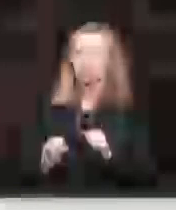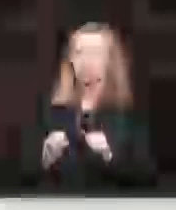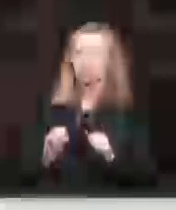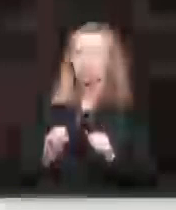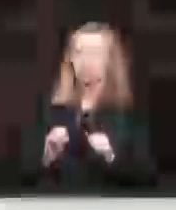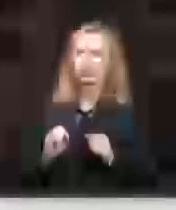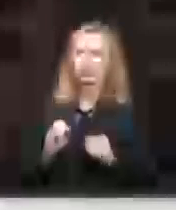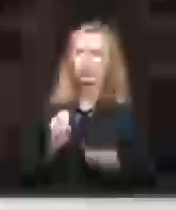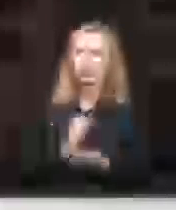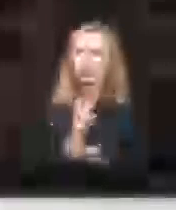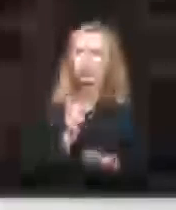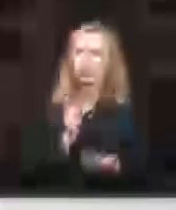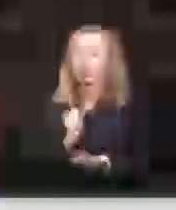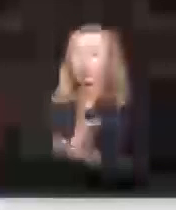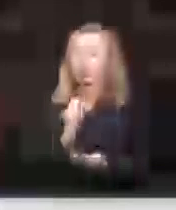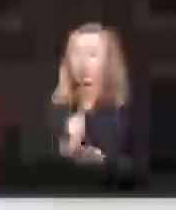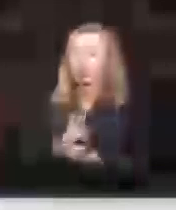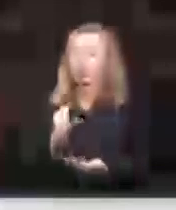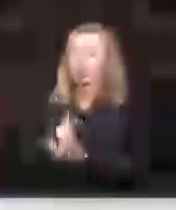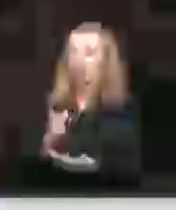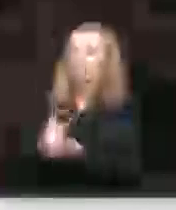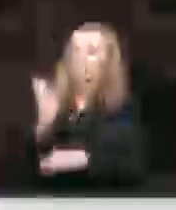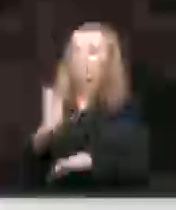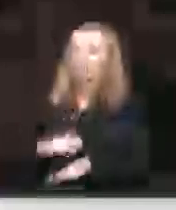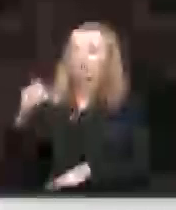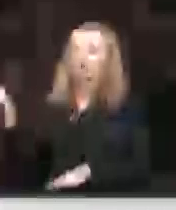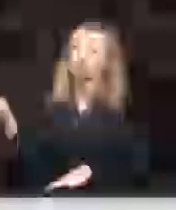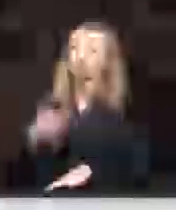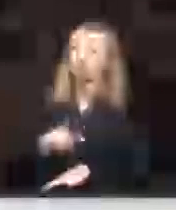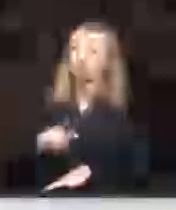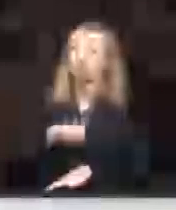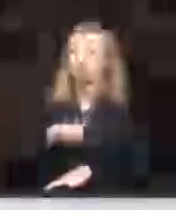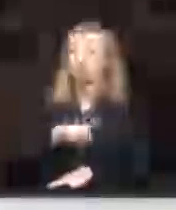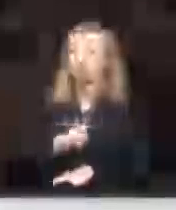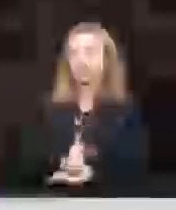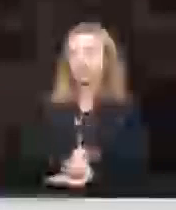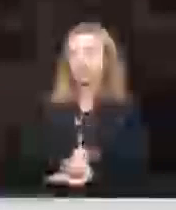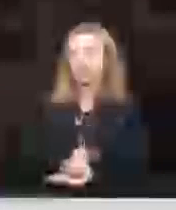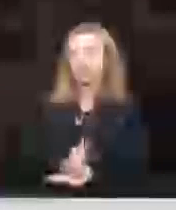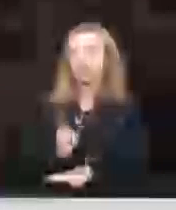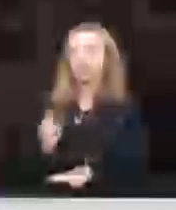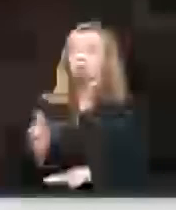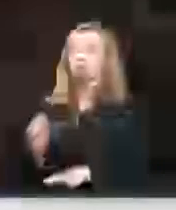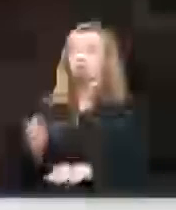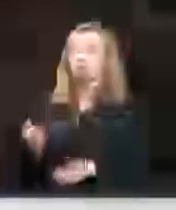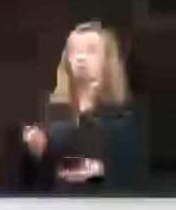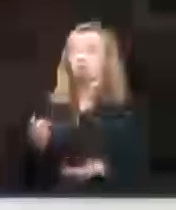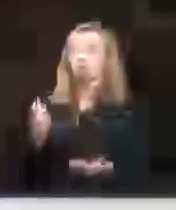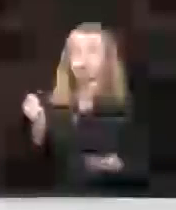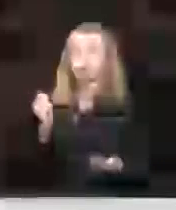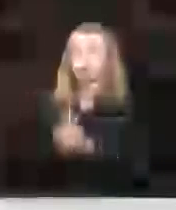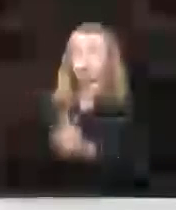mais do que se arrecada, que é para o pagamento da dívida pública.